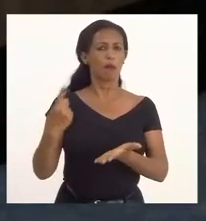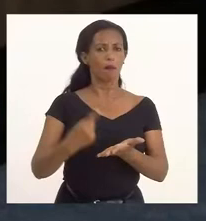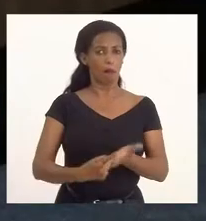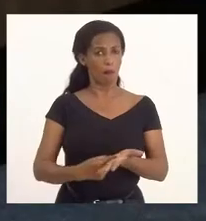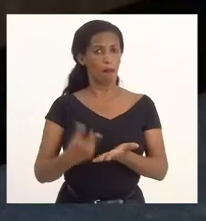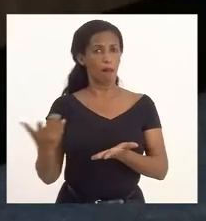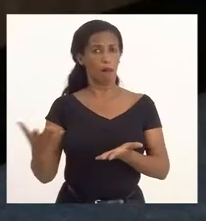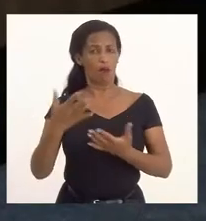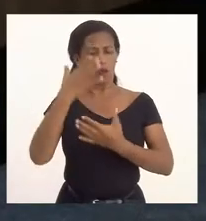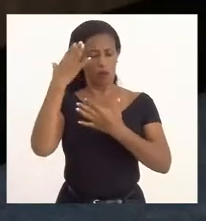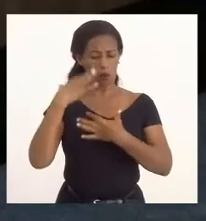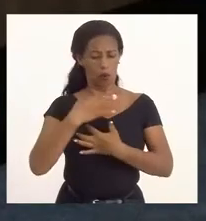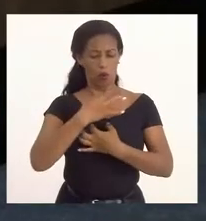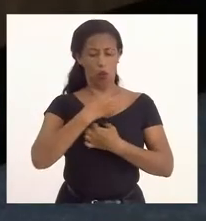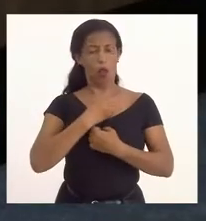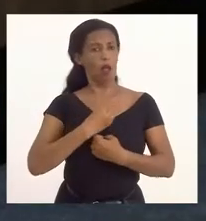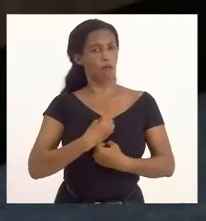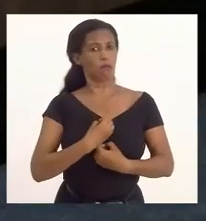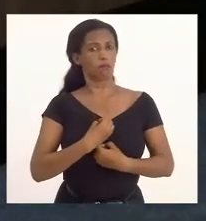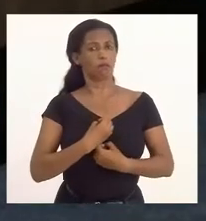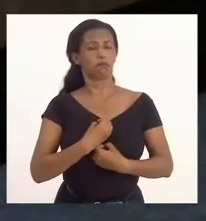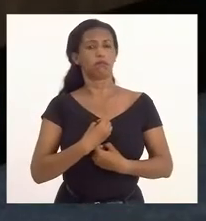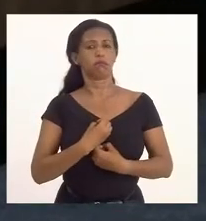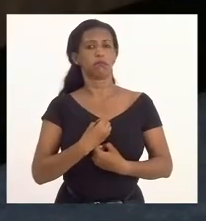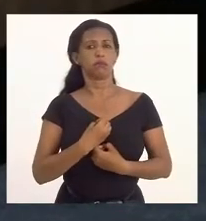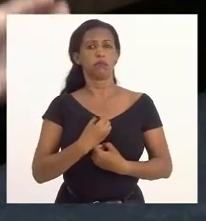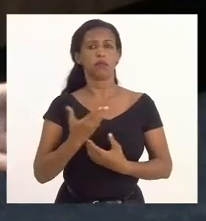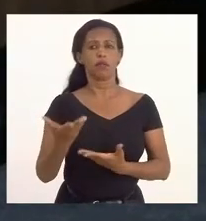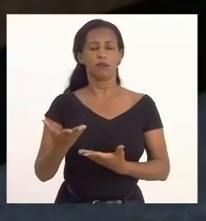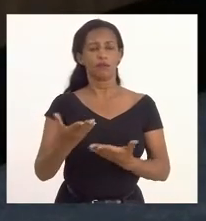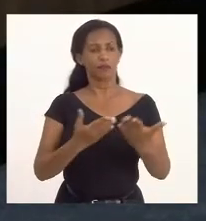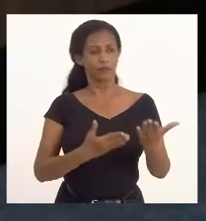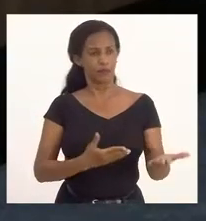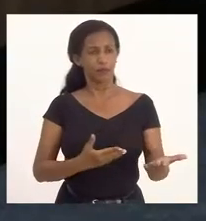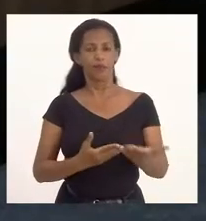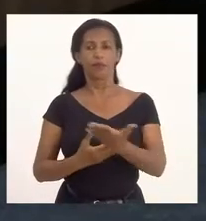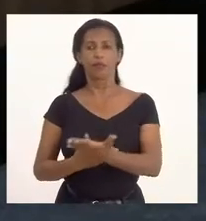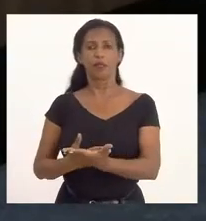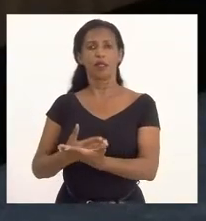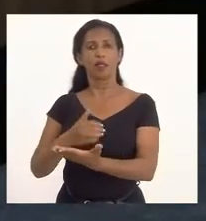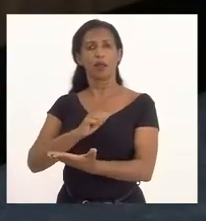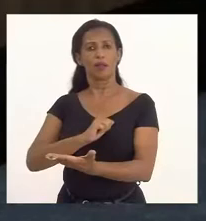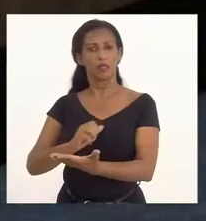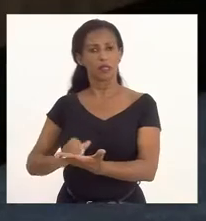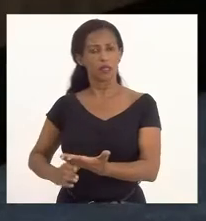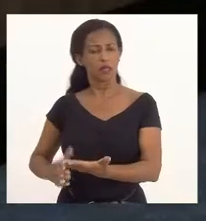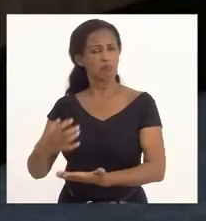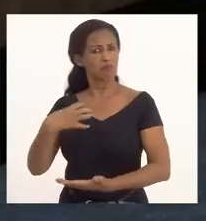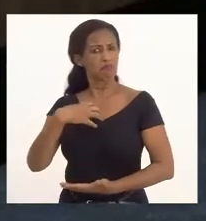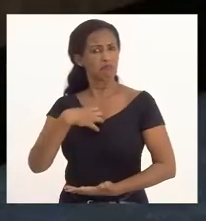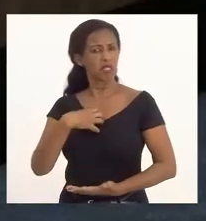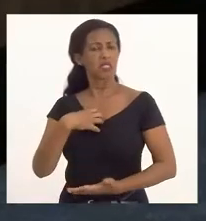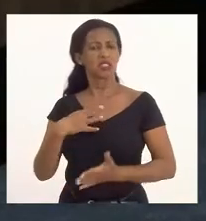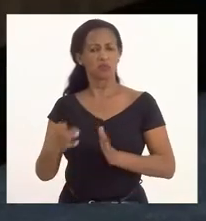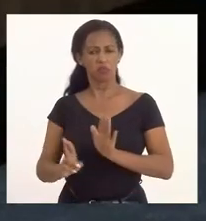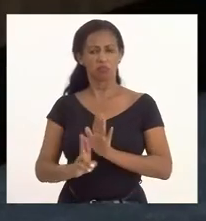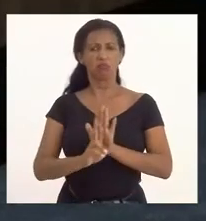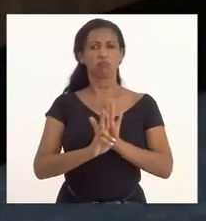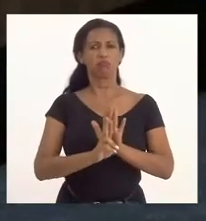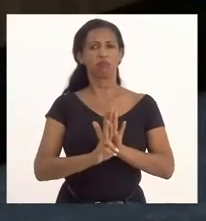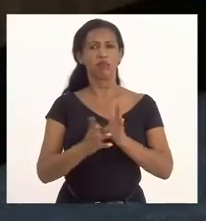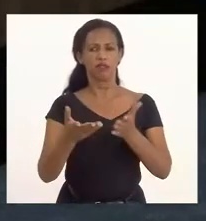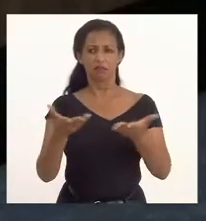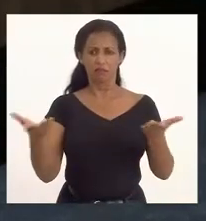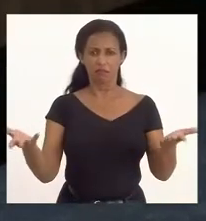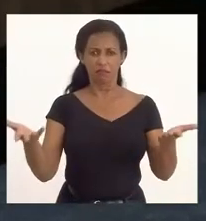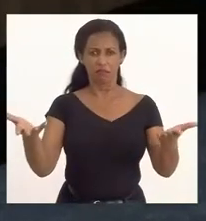na verdade o colar do mérito, né, a Vossa Excelência, ao deputado André Siciliano. Eu quero dizer que me sinto representado nessas